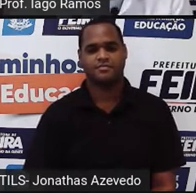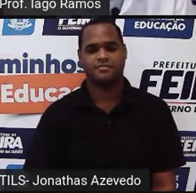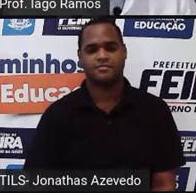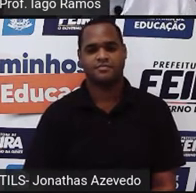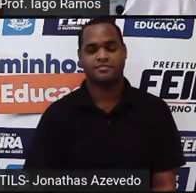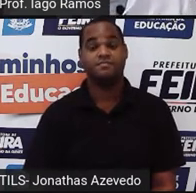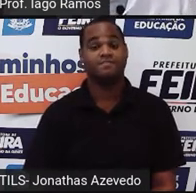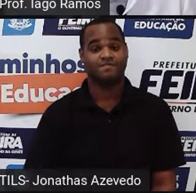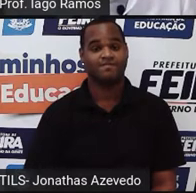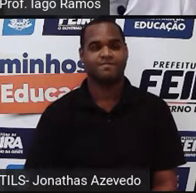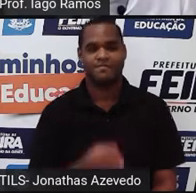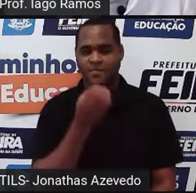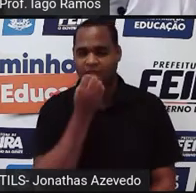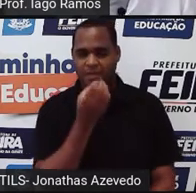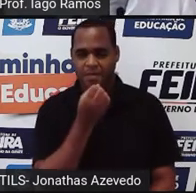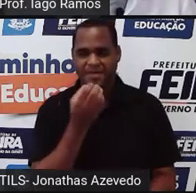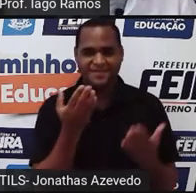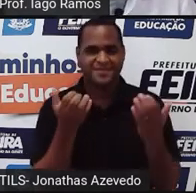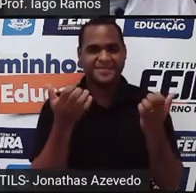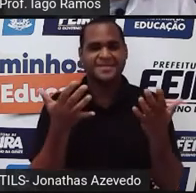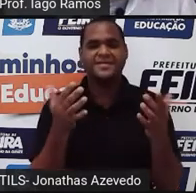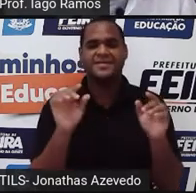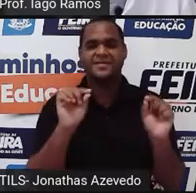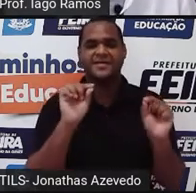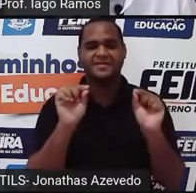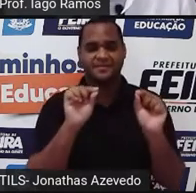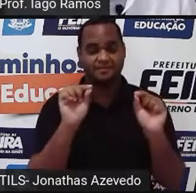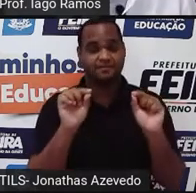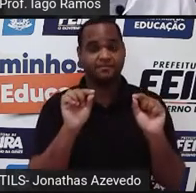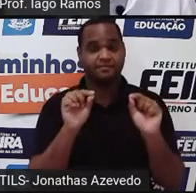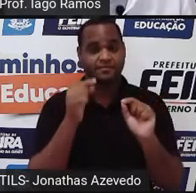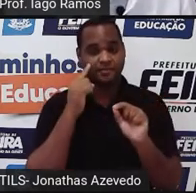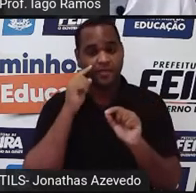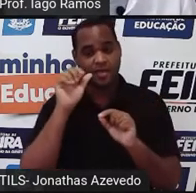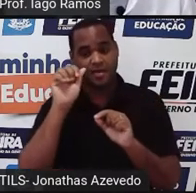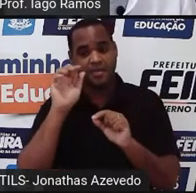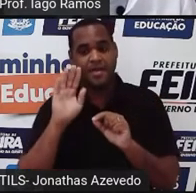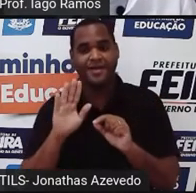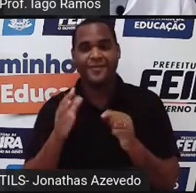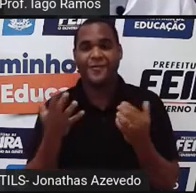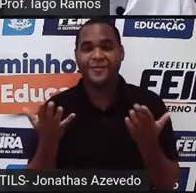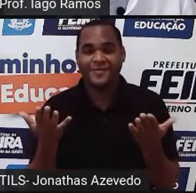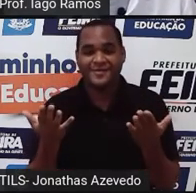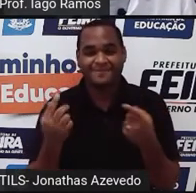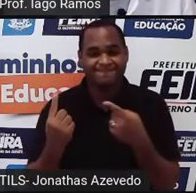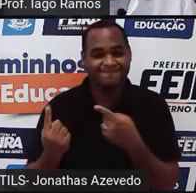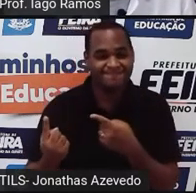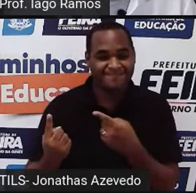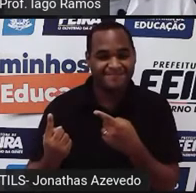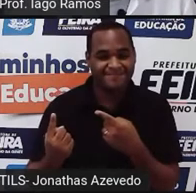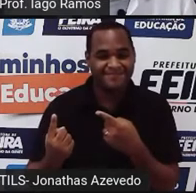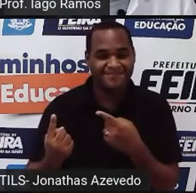Tá bom vamos lá e aí letra a letra B